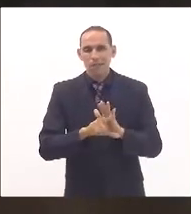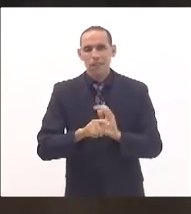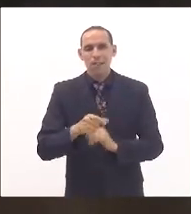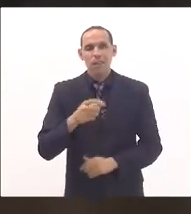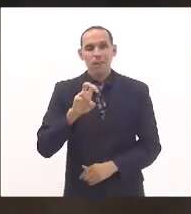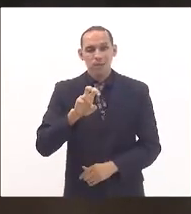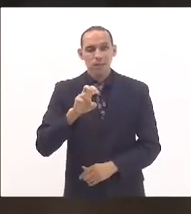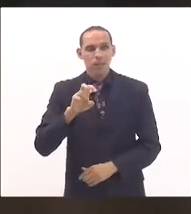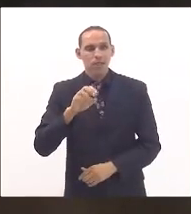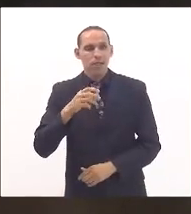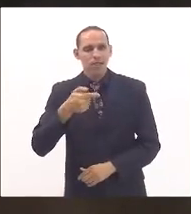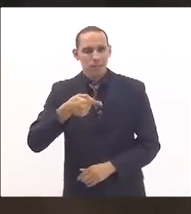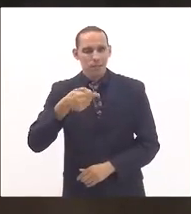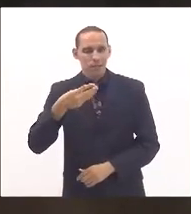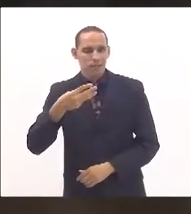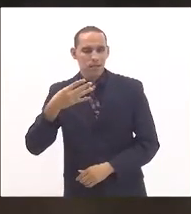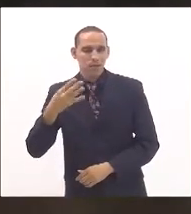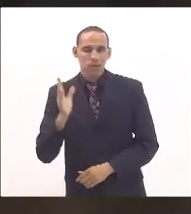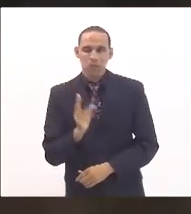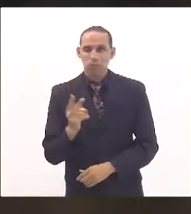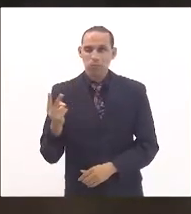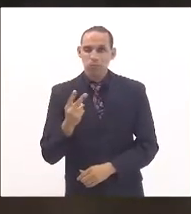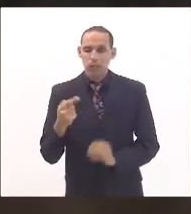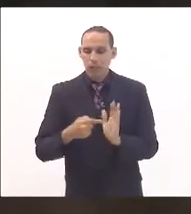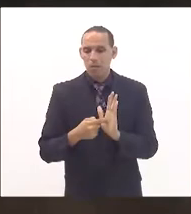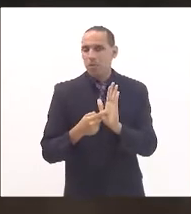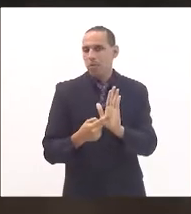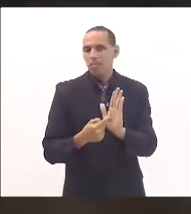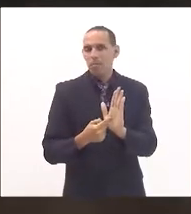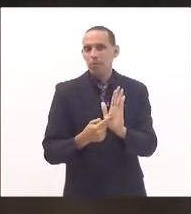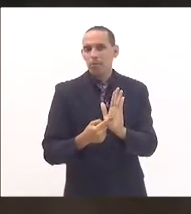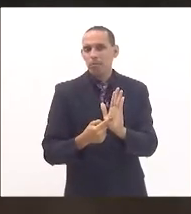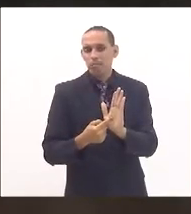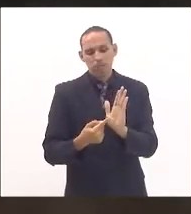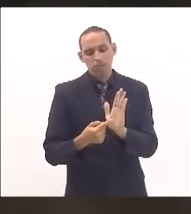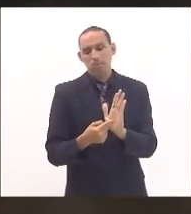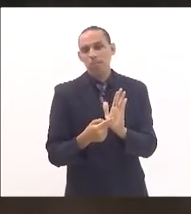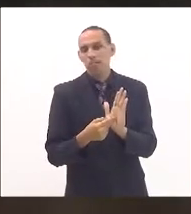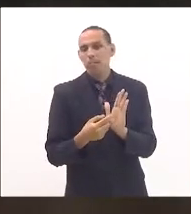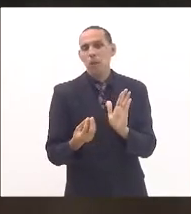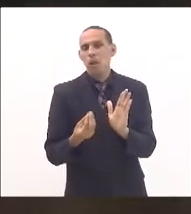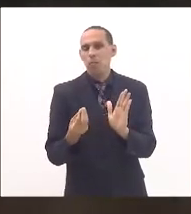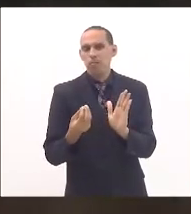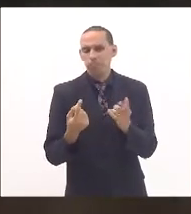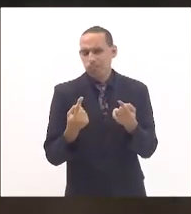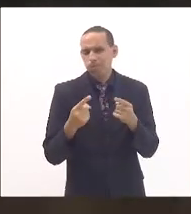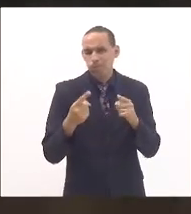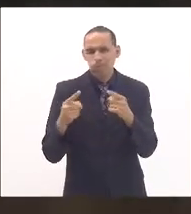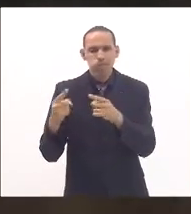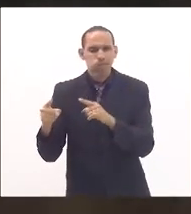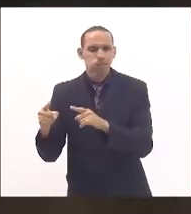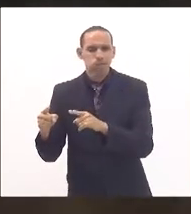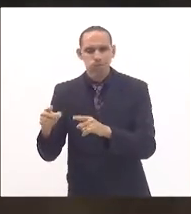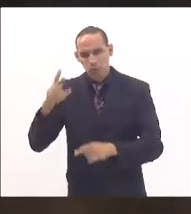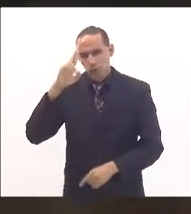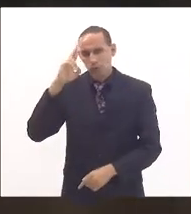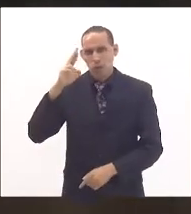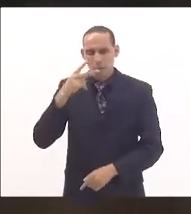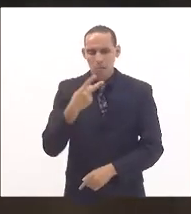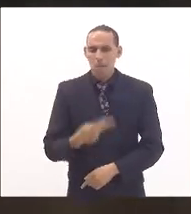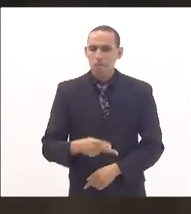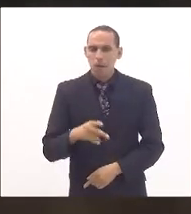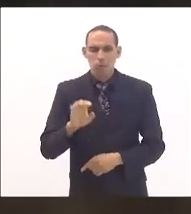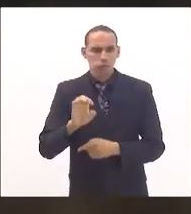5734 de 2022, até de uma forma de estar provocando as autoridades estaduais